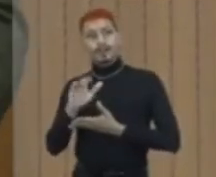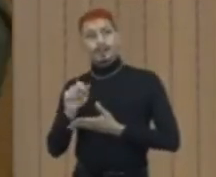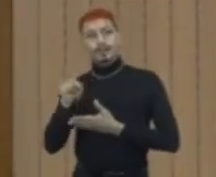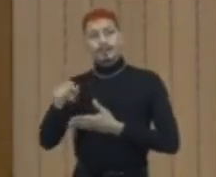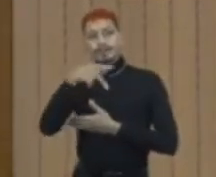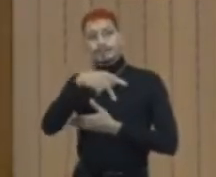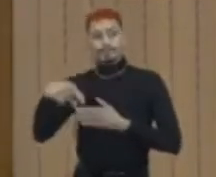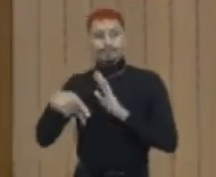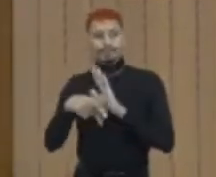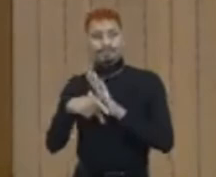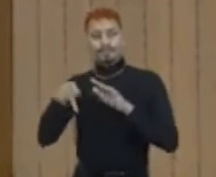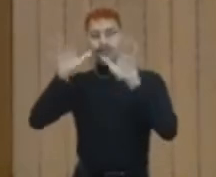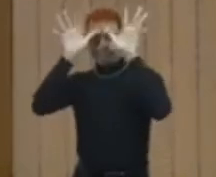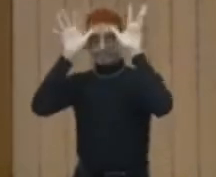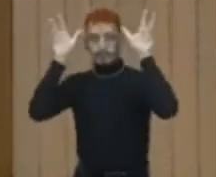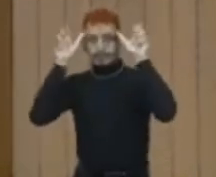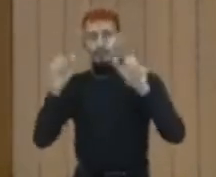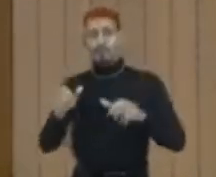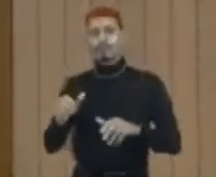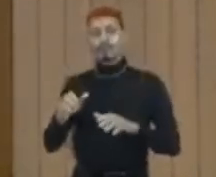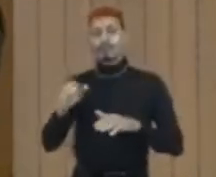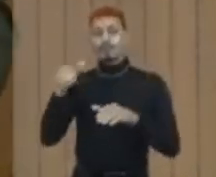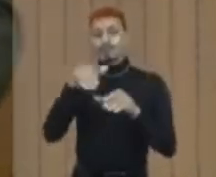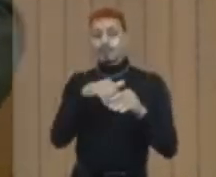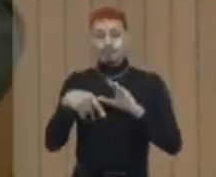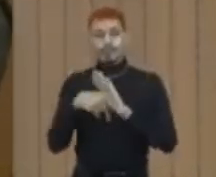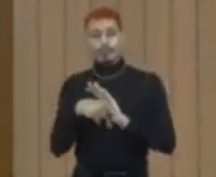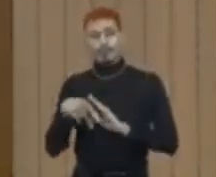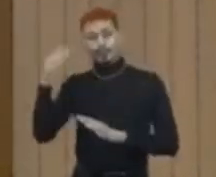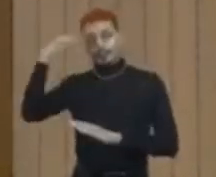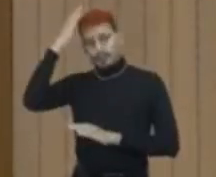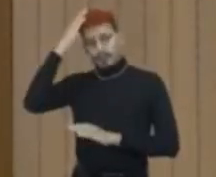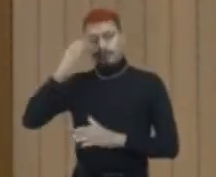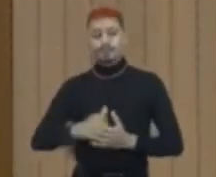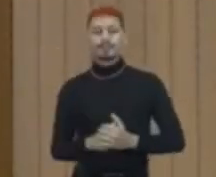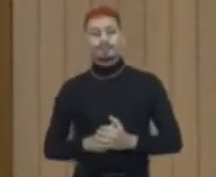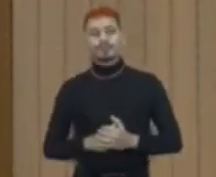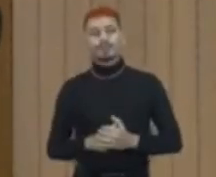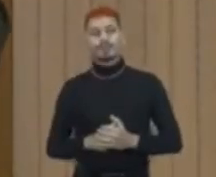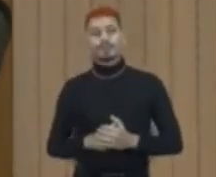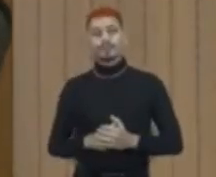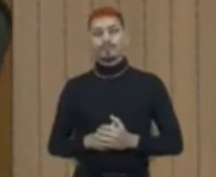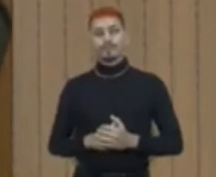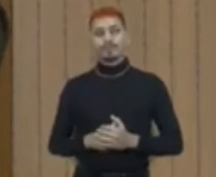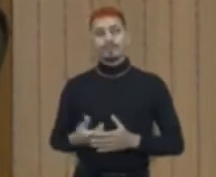presidente do Tribunal de Contas dos Municípios do Estado do Pará, o doutor